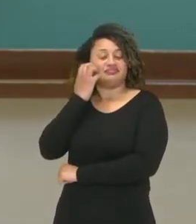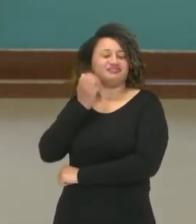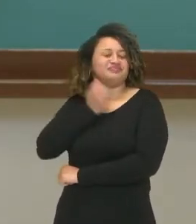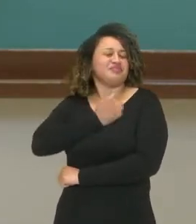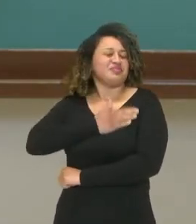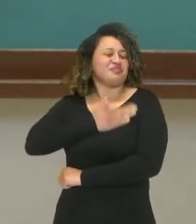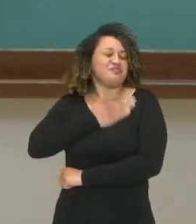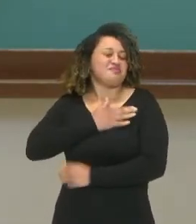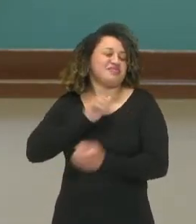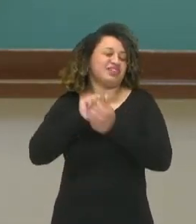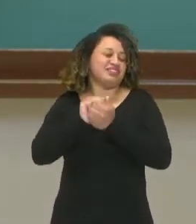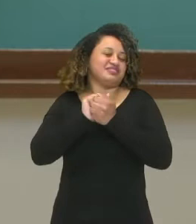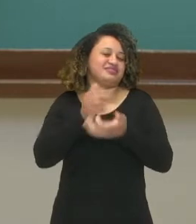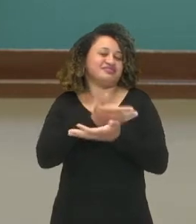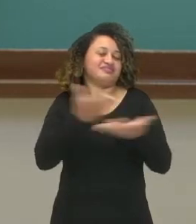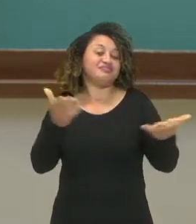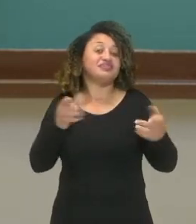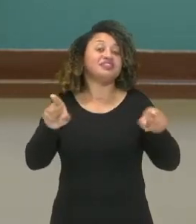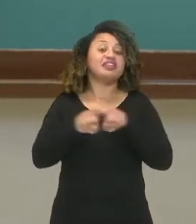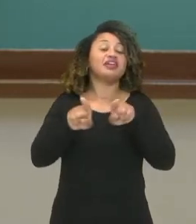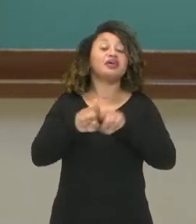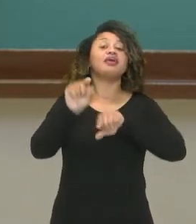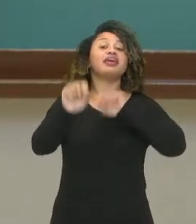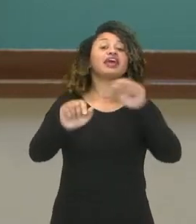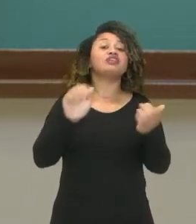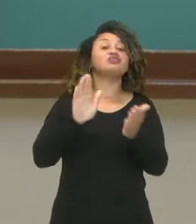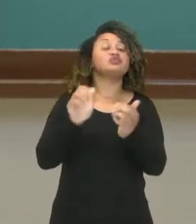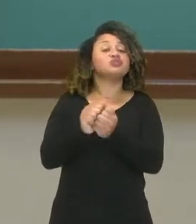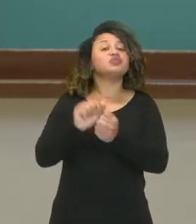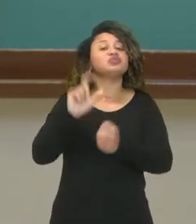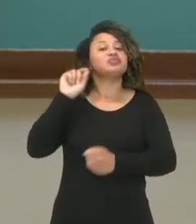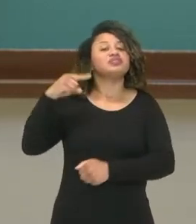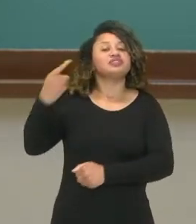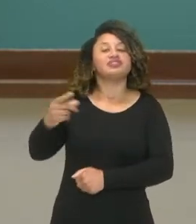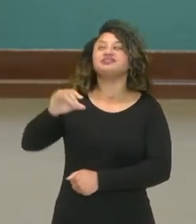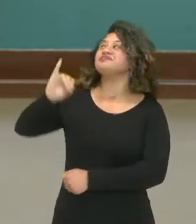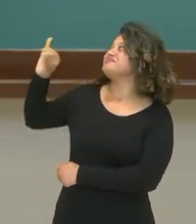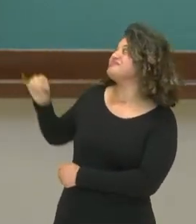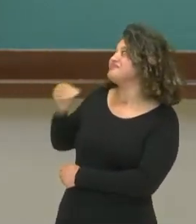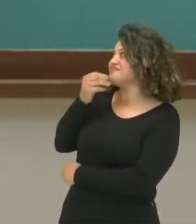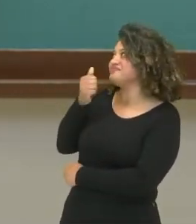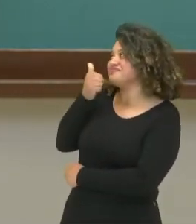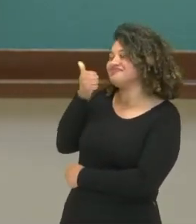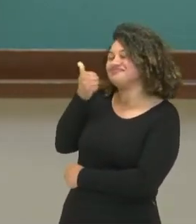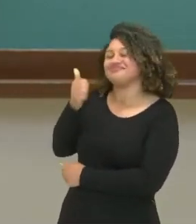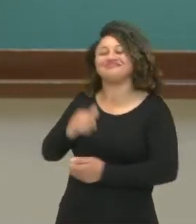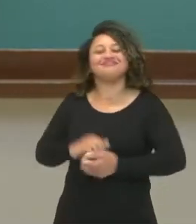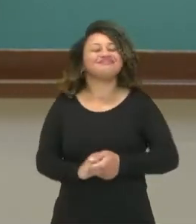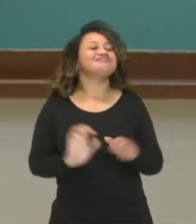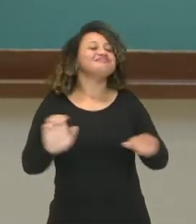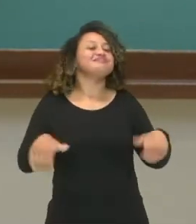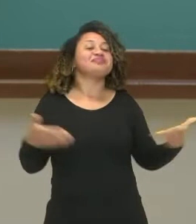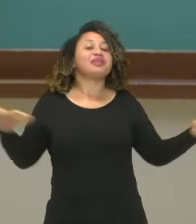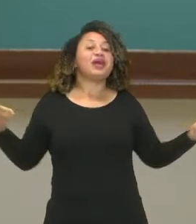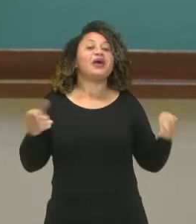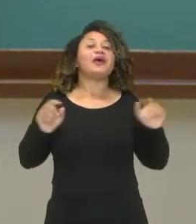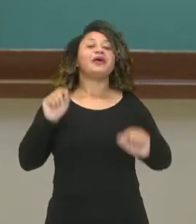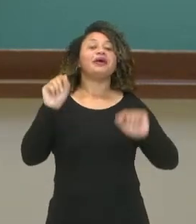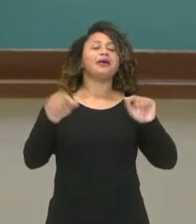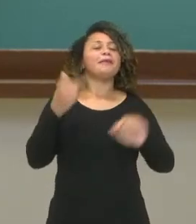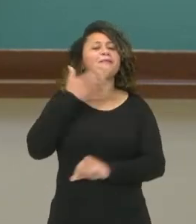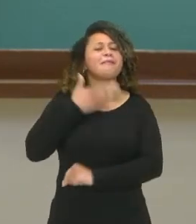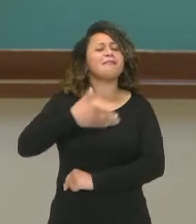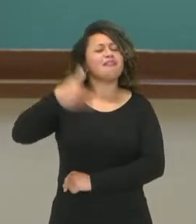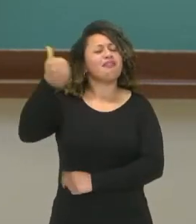prazer estarmos juntos. Junto com a gente, tá aqui a Jéssica, dê um oi pra ela. E nós vamos para a melhor aula, para a